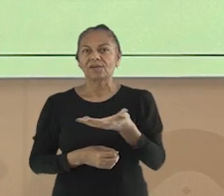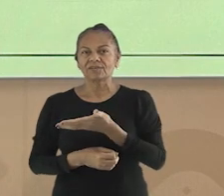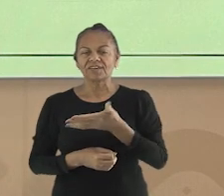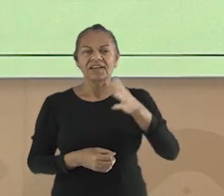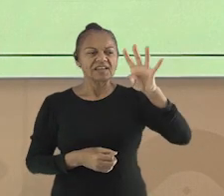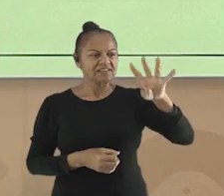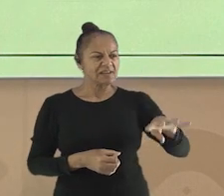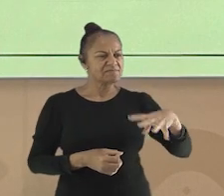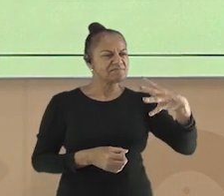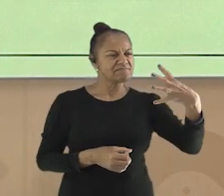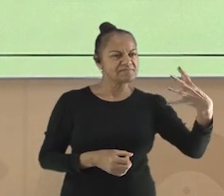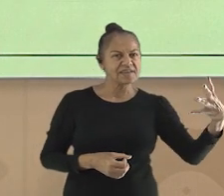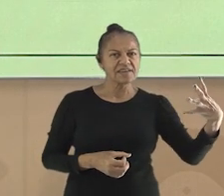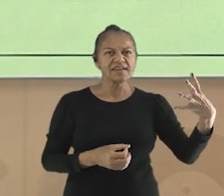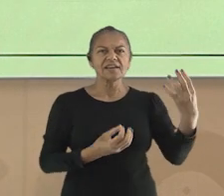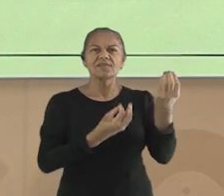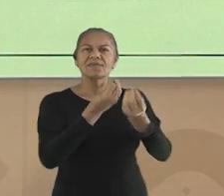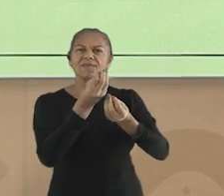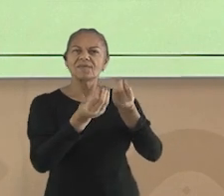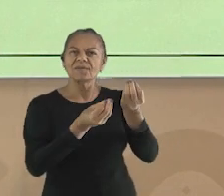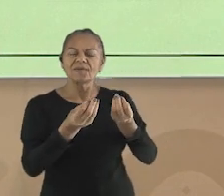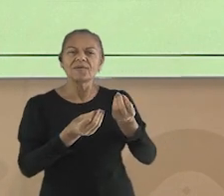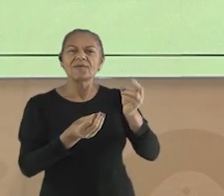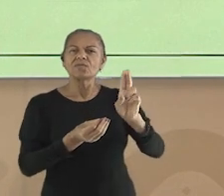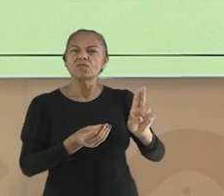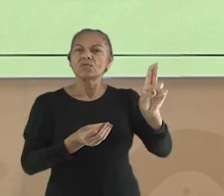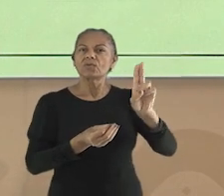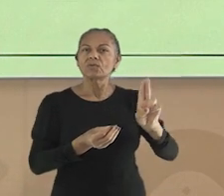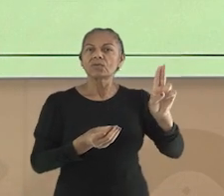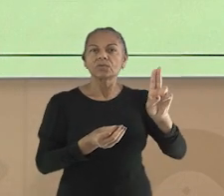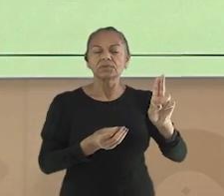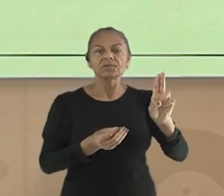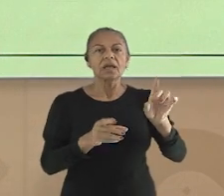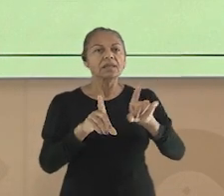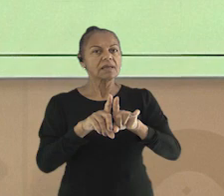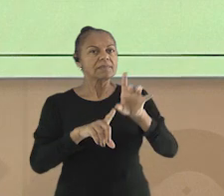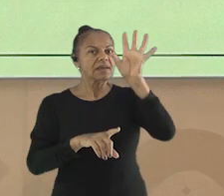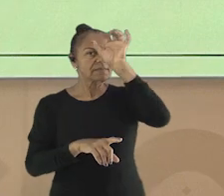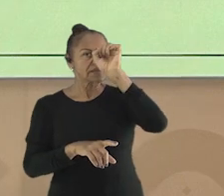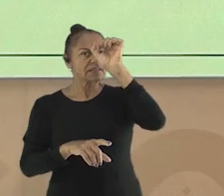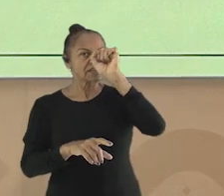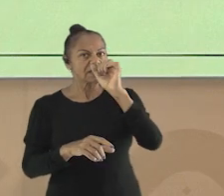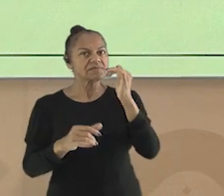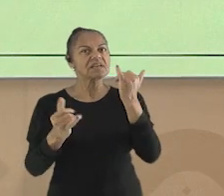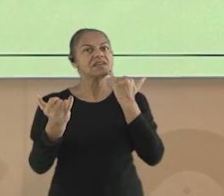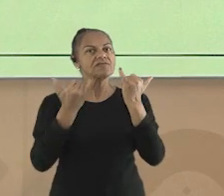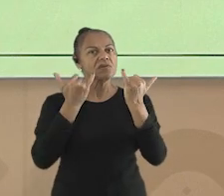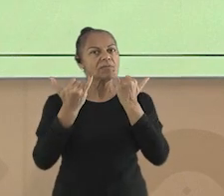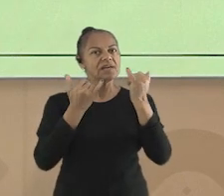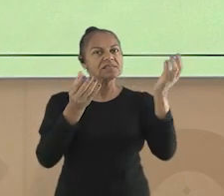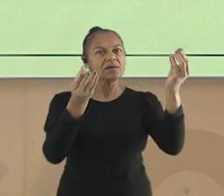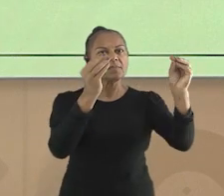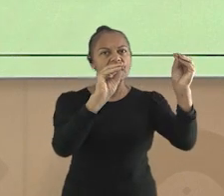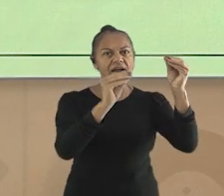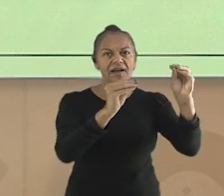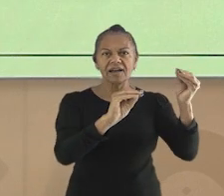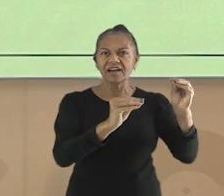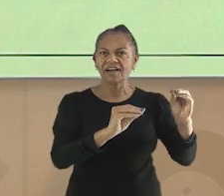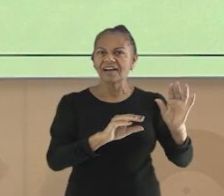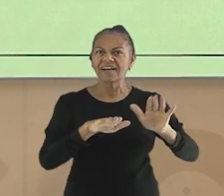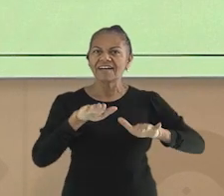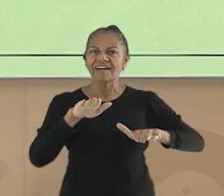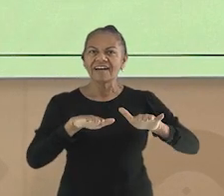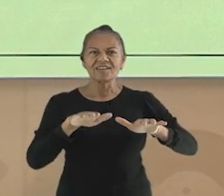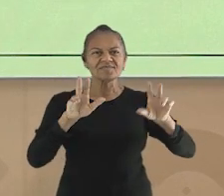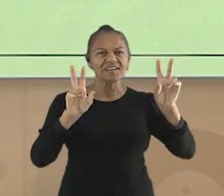são tabelas e onde as utilizamos. Aprendemos que as tabelas são estruturas que utilizamos para organizar dados,